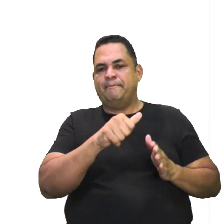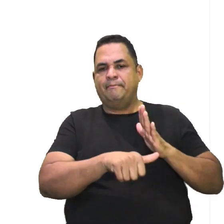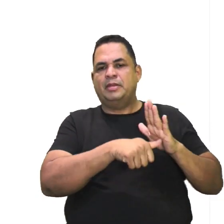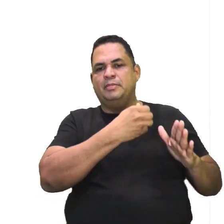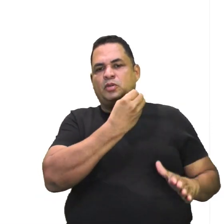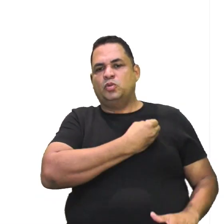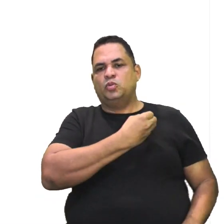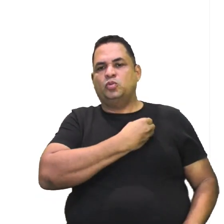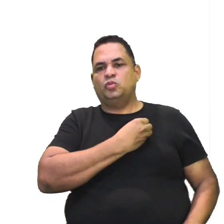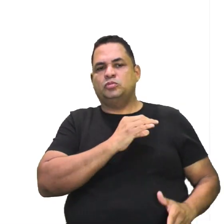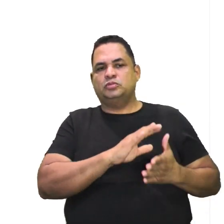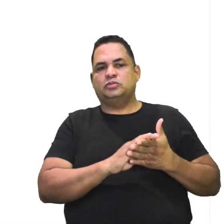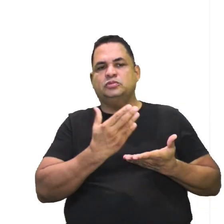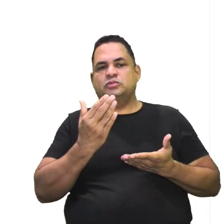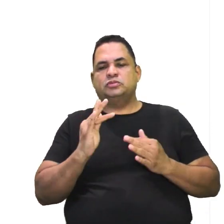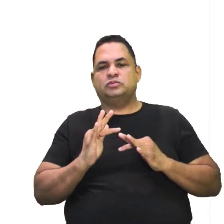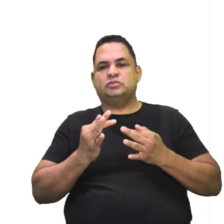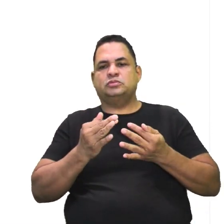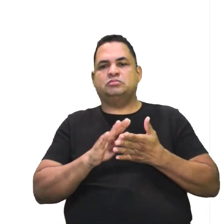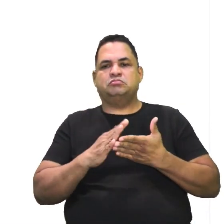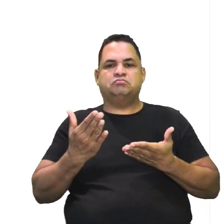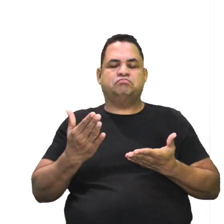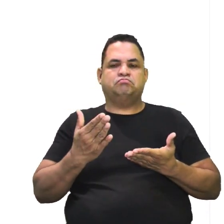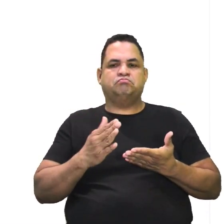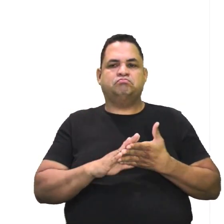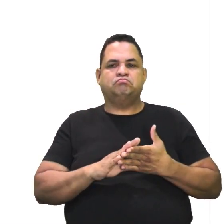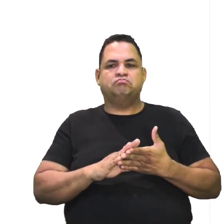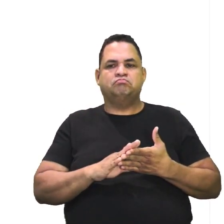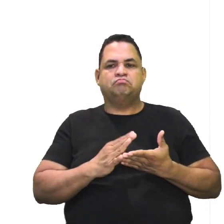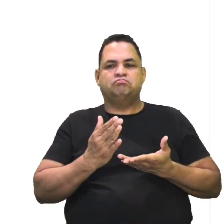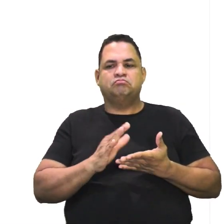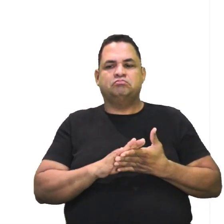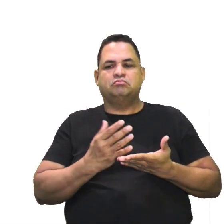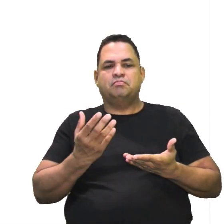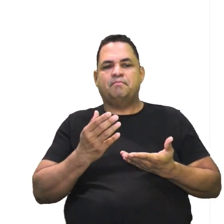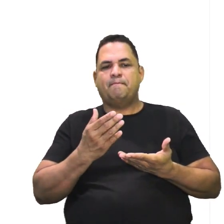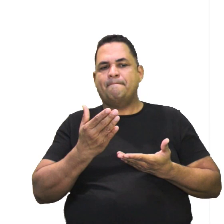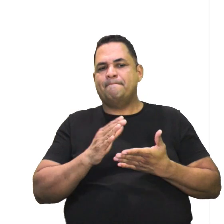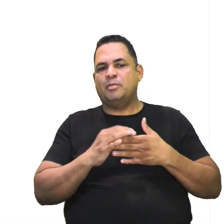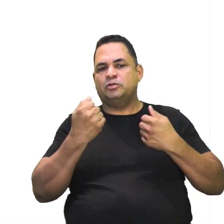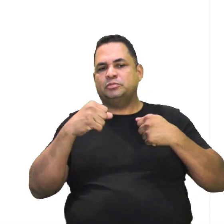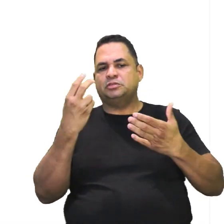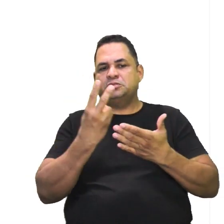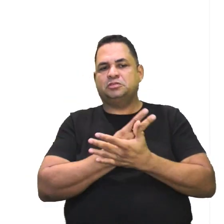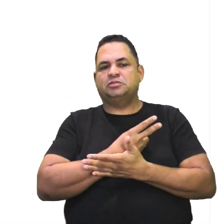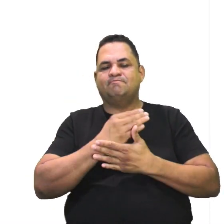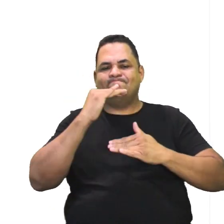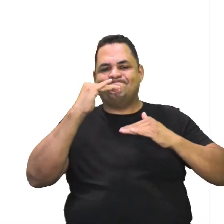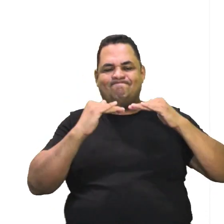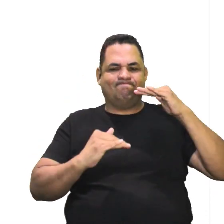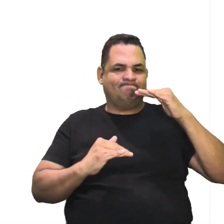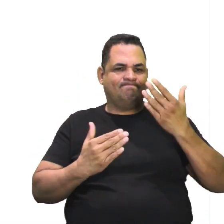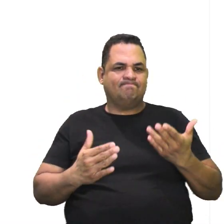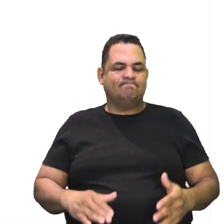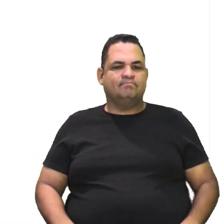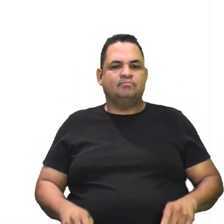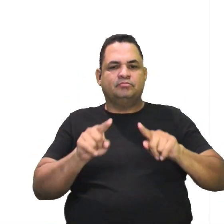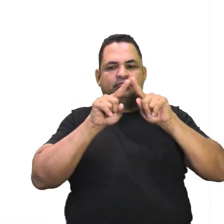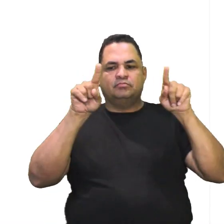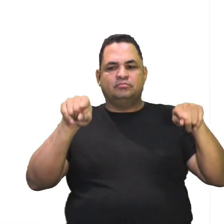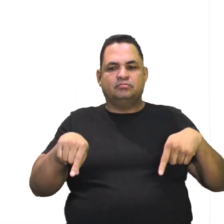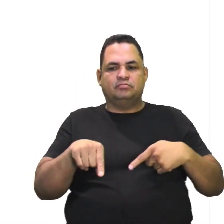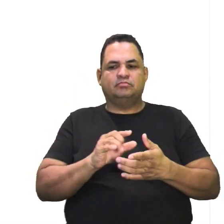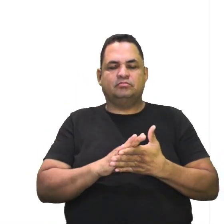né? Então, não sei, o desvio padrão vai ficar meio complicado, mas vamos lá. Vamos lá. Primeira coisa, montar a tabelinha com